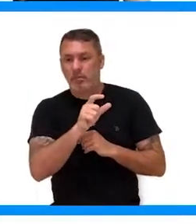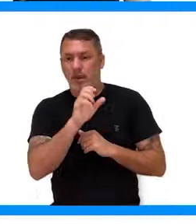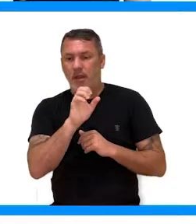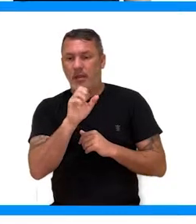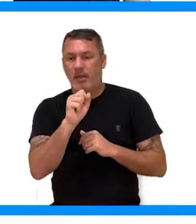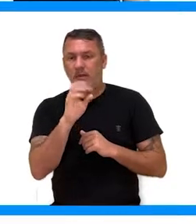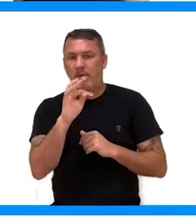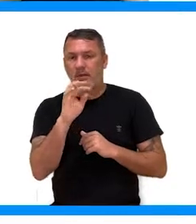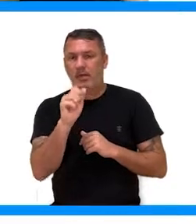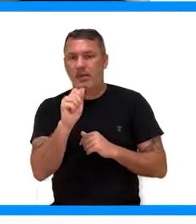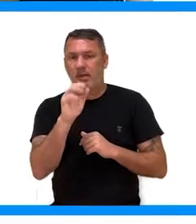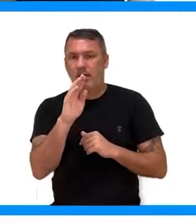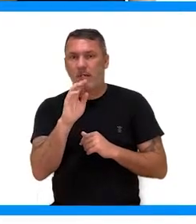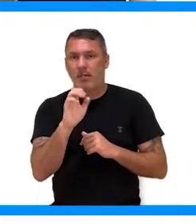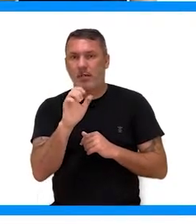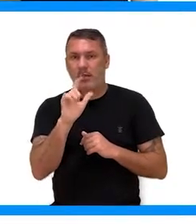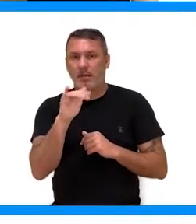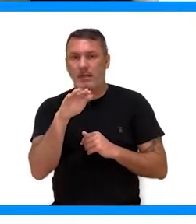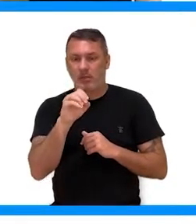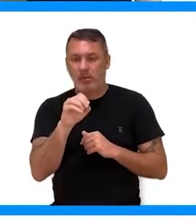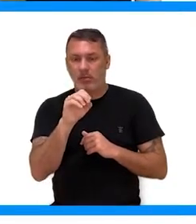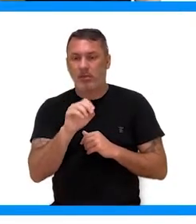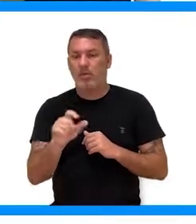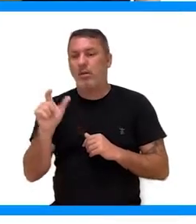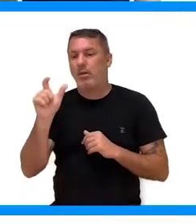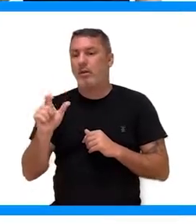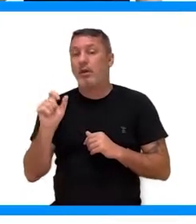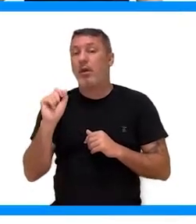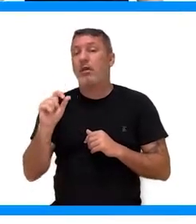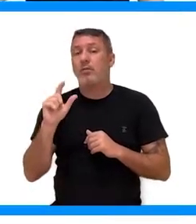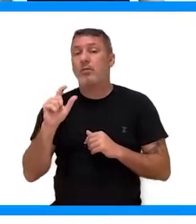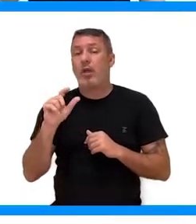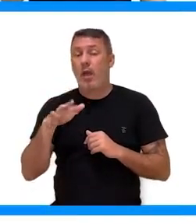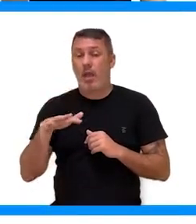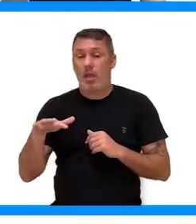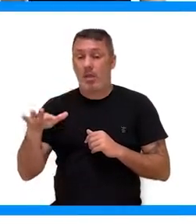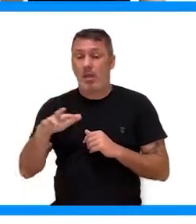estabelecimentos, em azul a área. Gente,